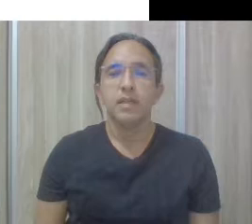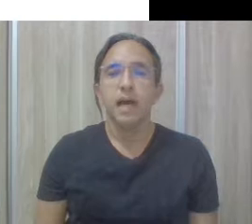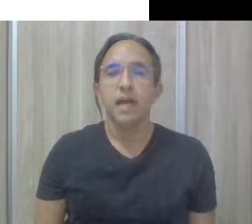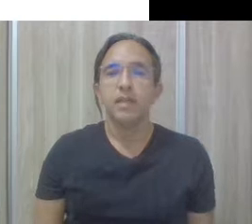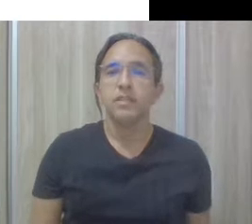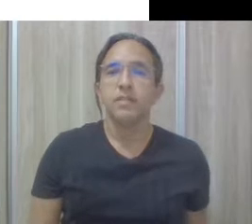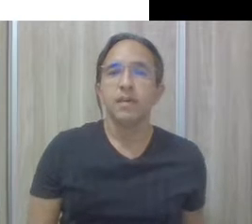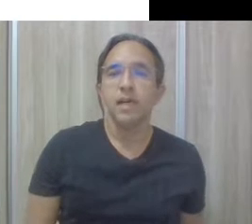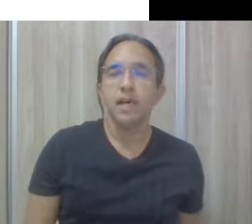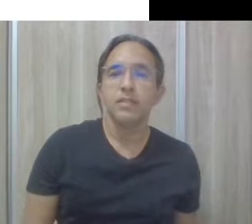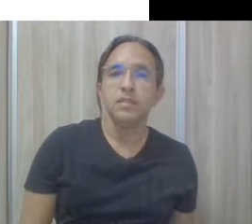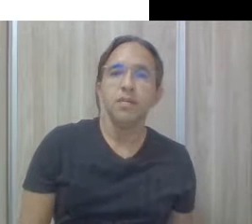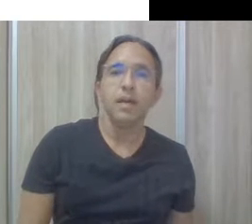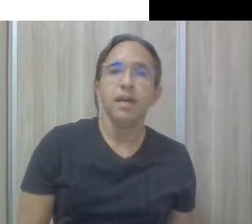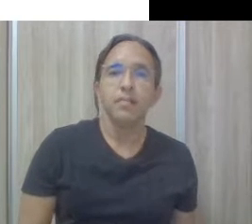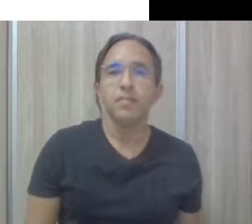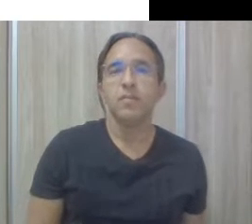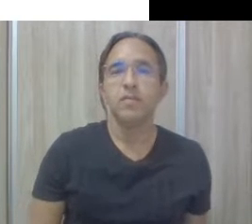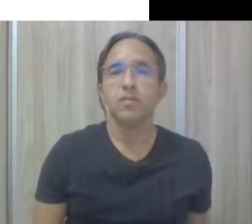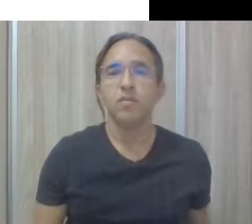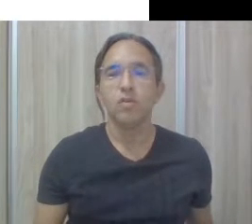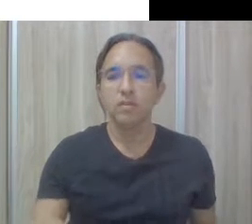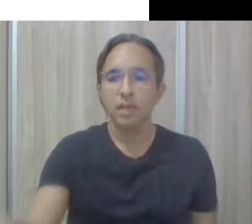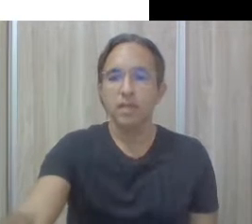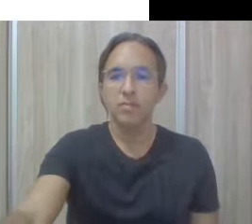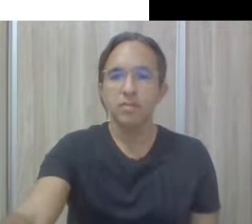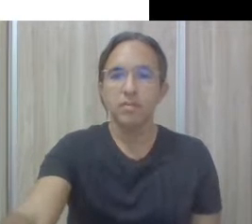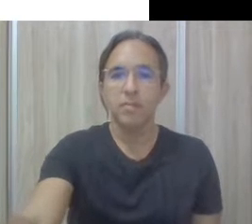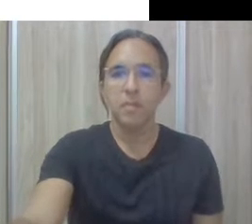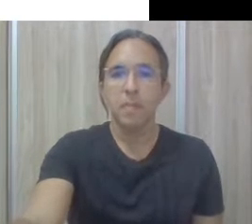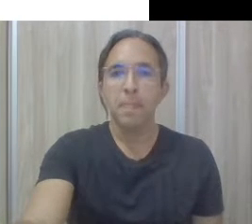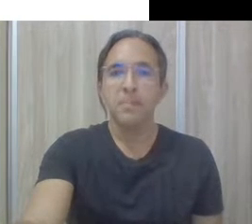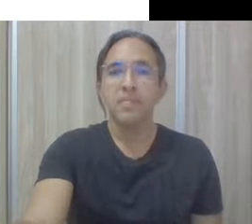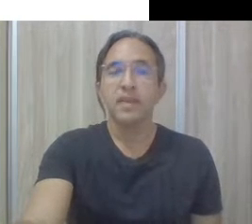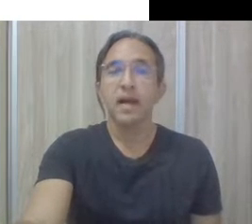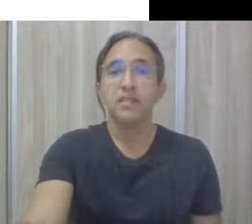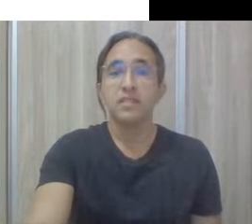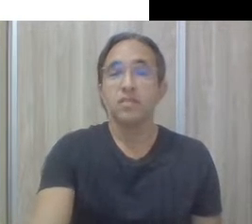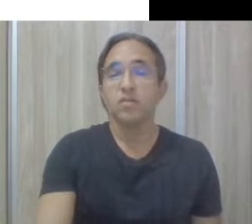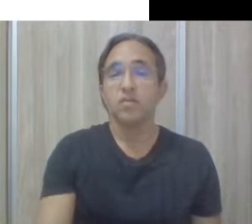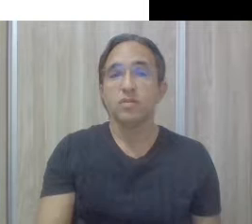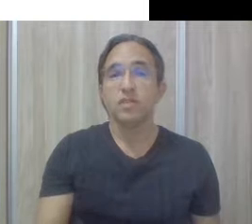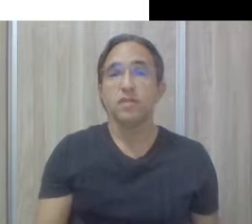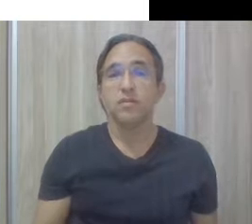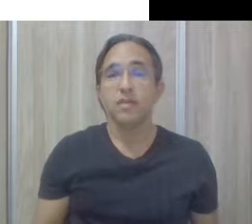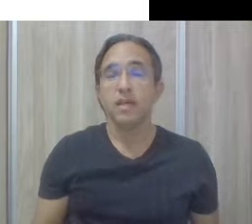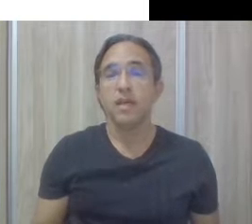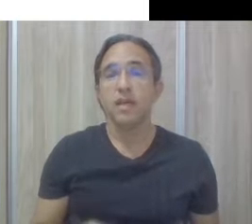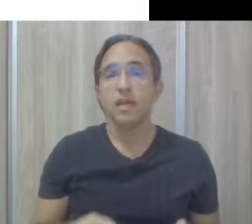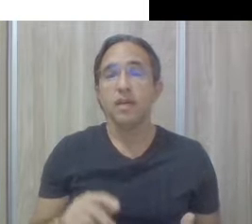é verdade e na verdade não é. São conceitos, às vezes